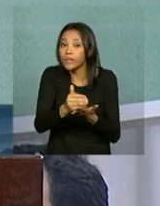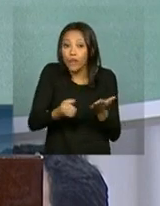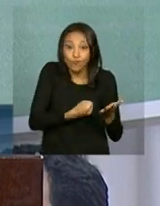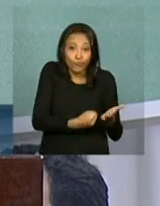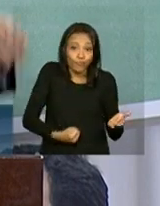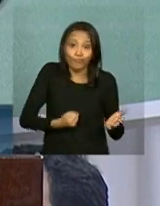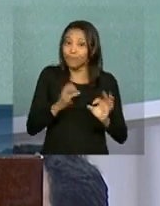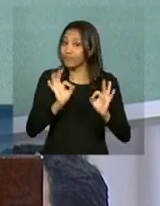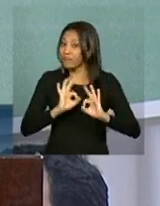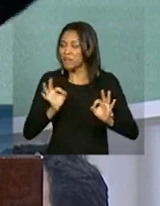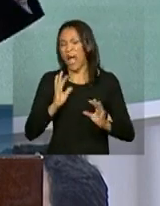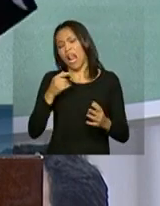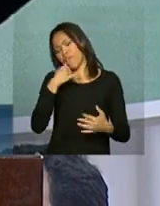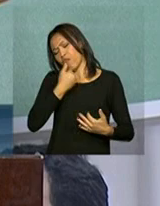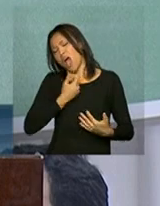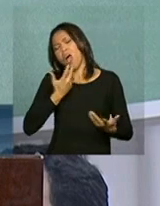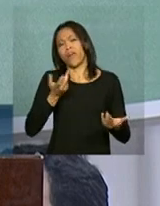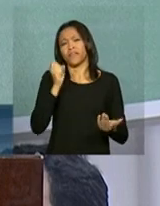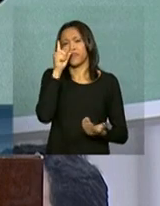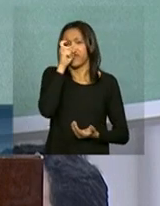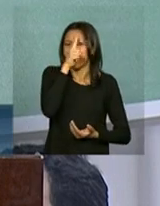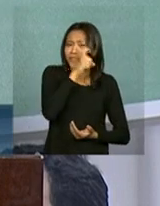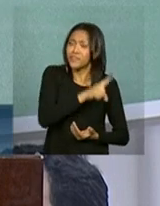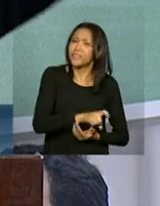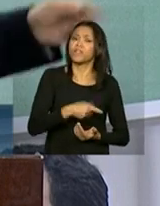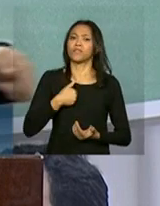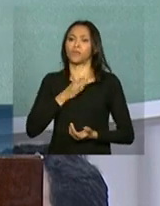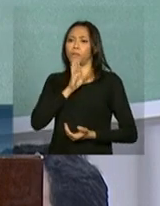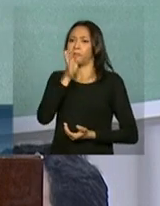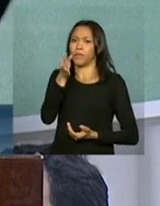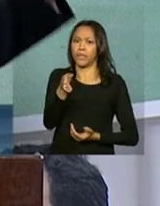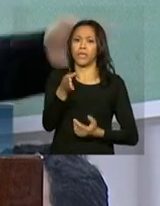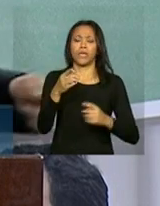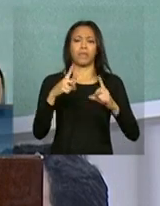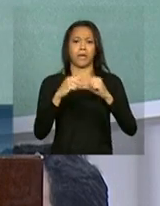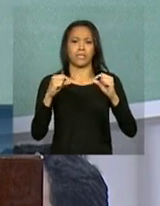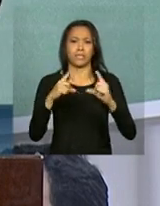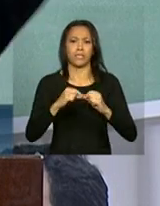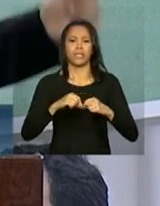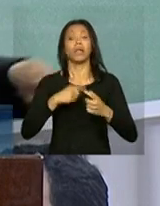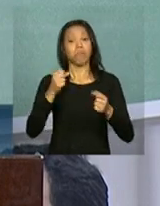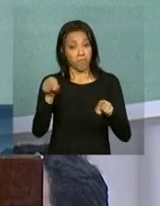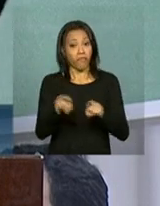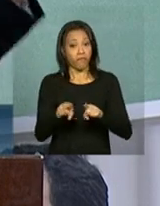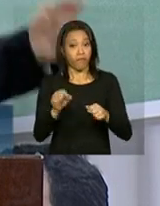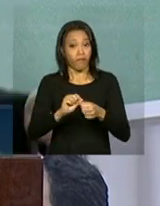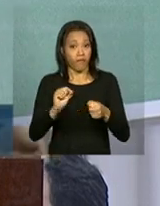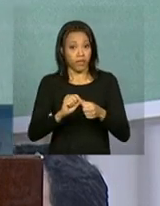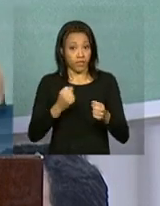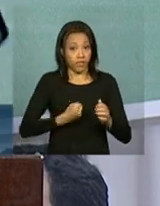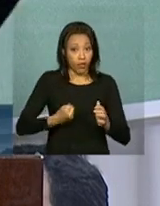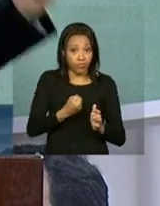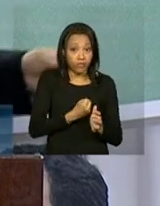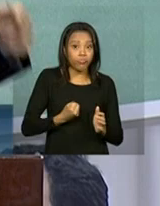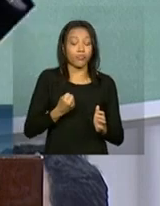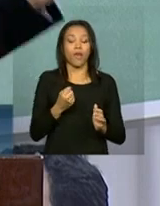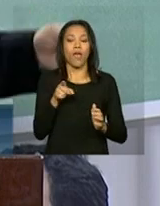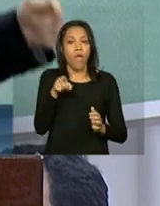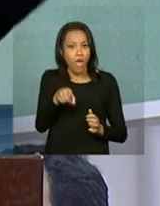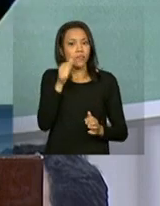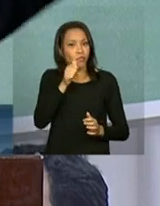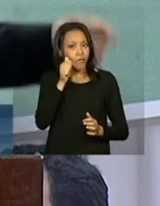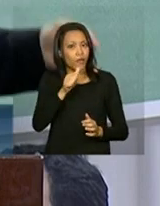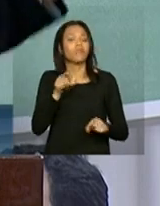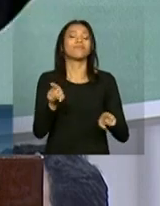falava: ah, é muito difícil eu ir até o centro de Brasília para fazer o pré-natal, cuidar do meu bebê. Essa